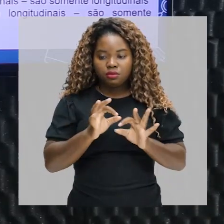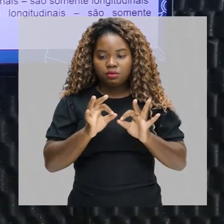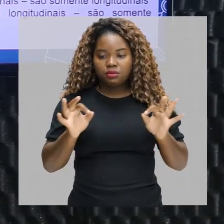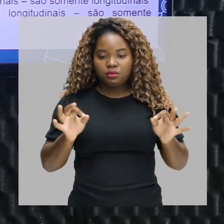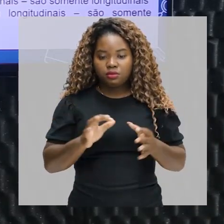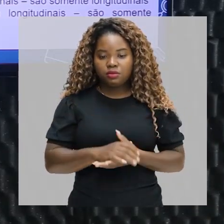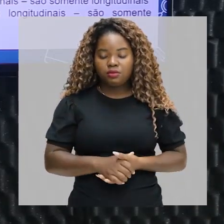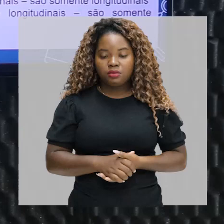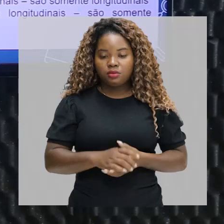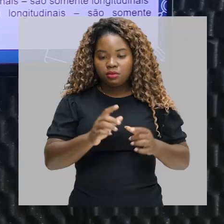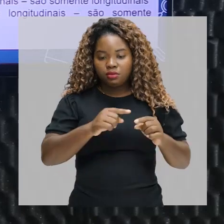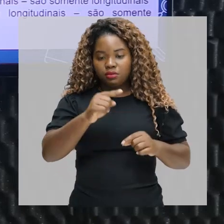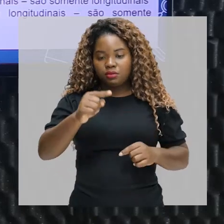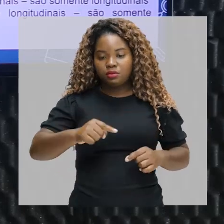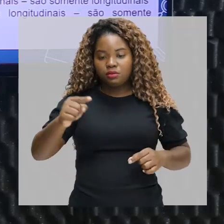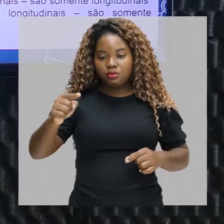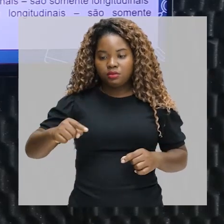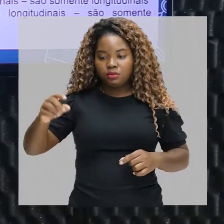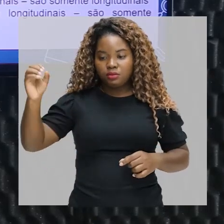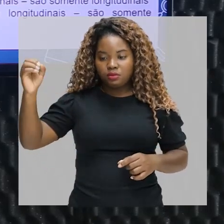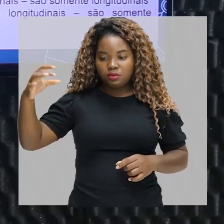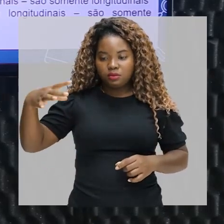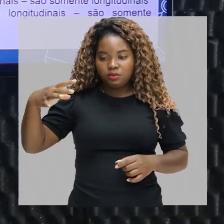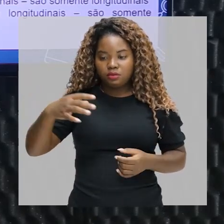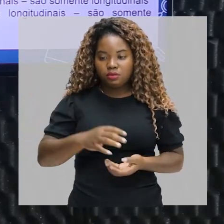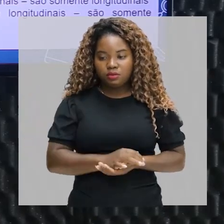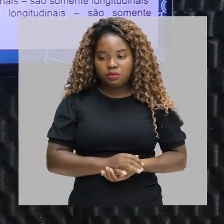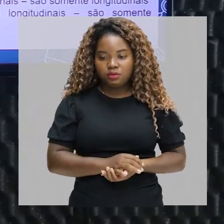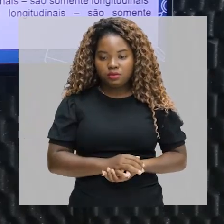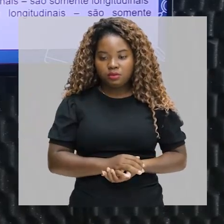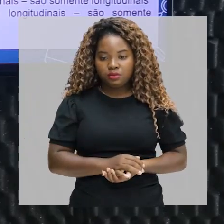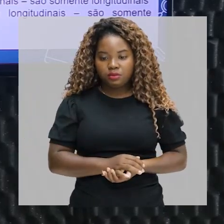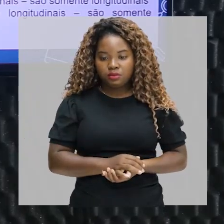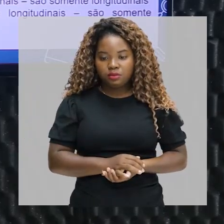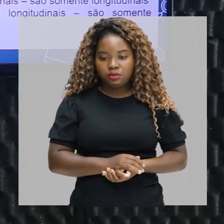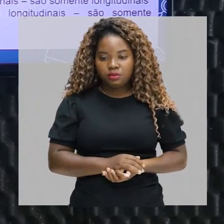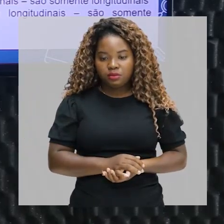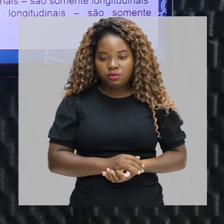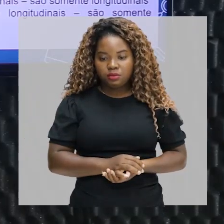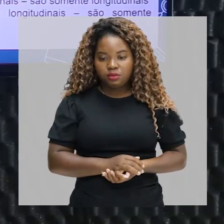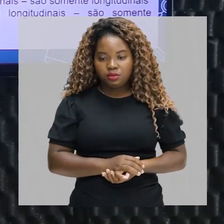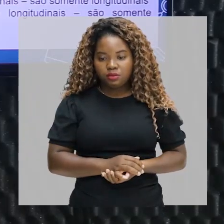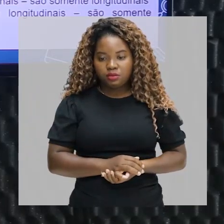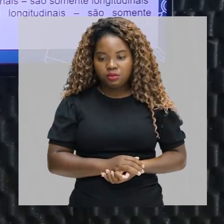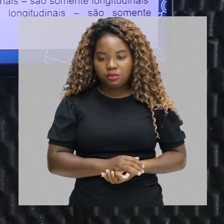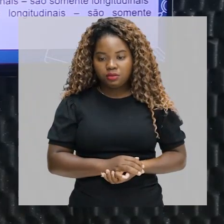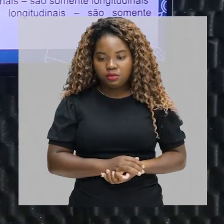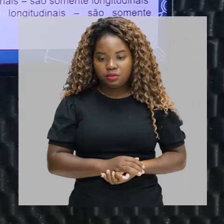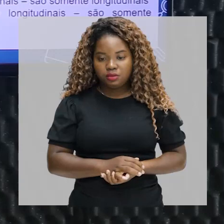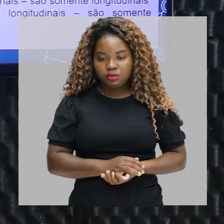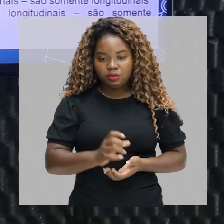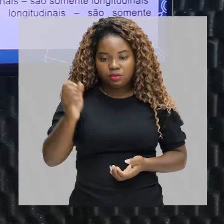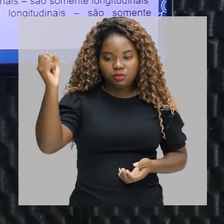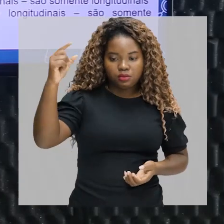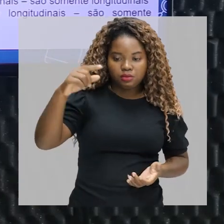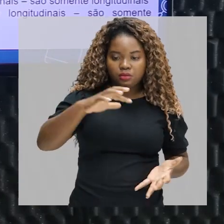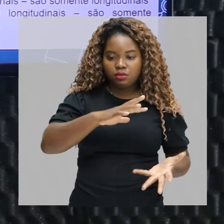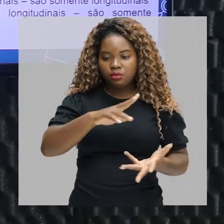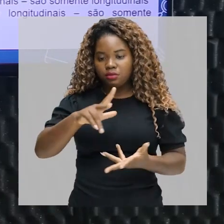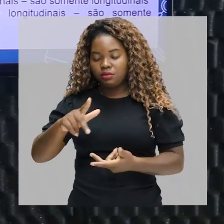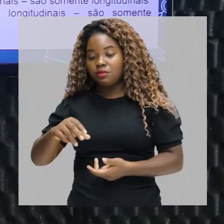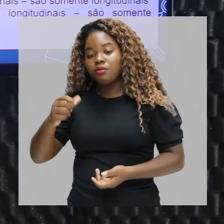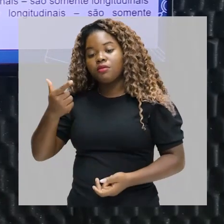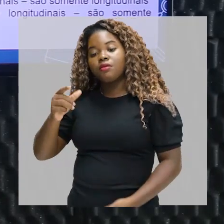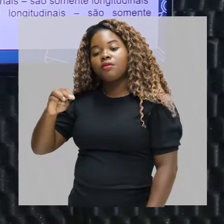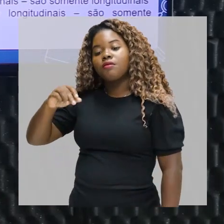olha só, ondas luminosas, propagando-se no espaço livre entre o Sol e a Terra. Se o espaço entre o Sol e a Terra não tem matéria,